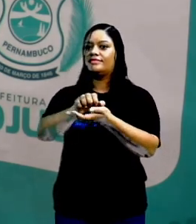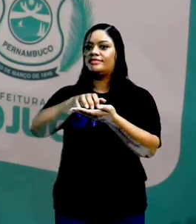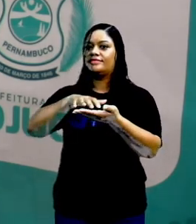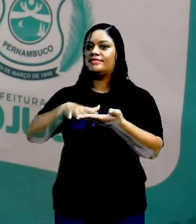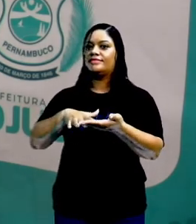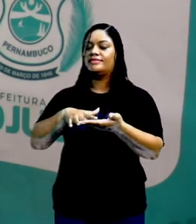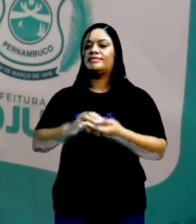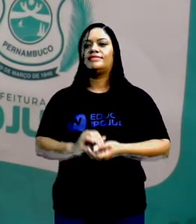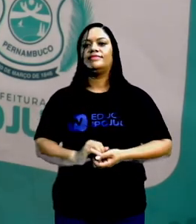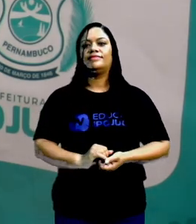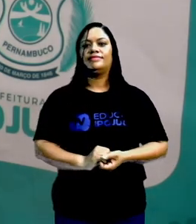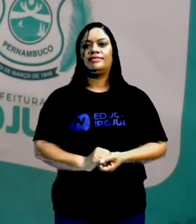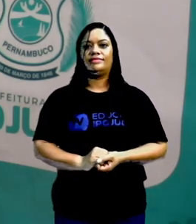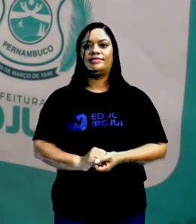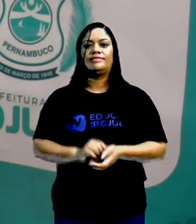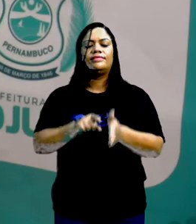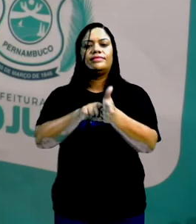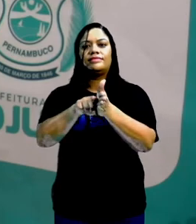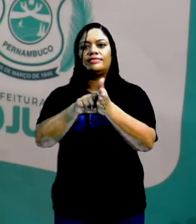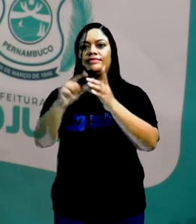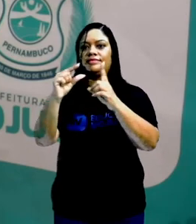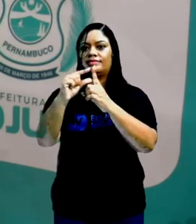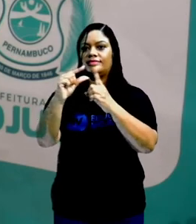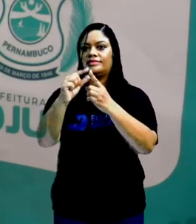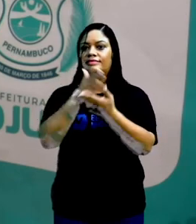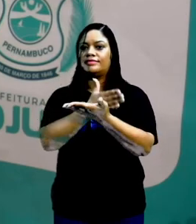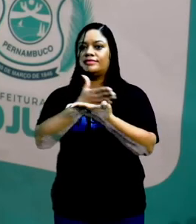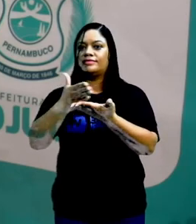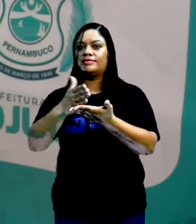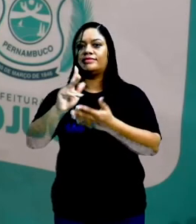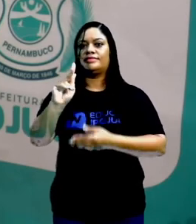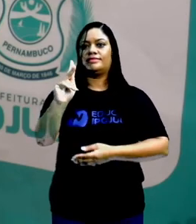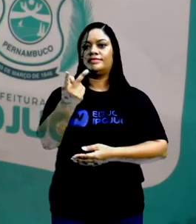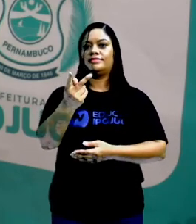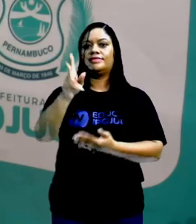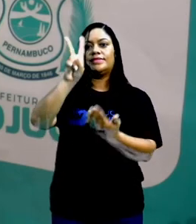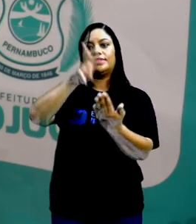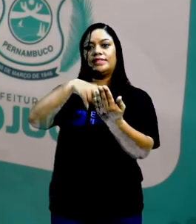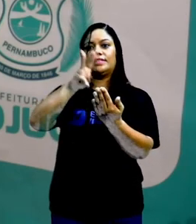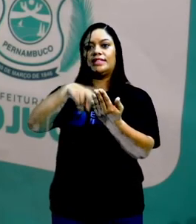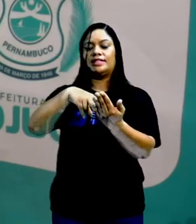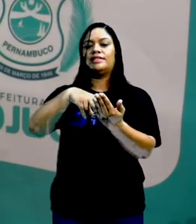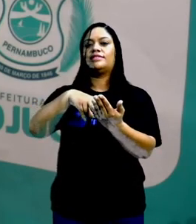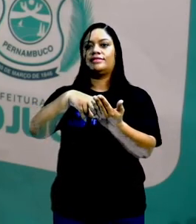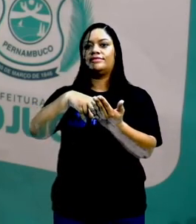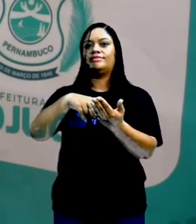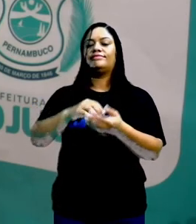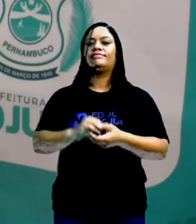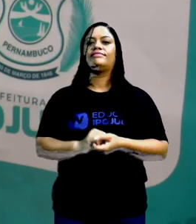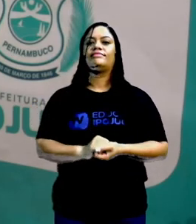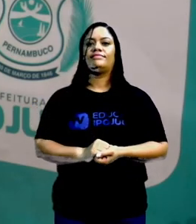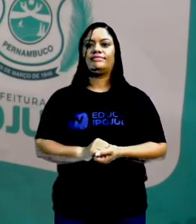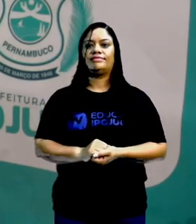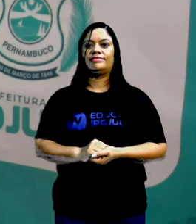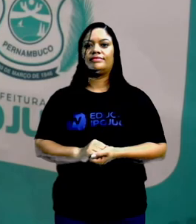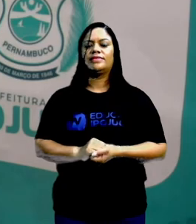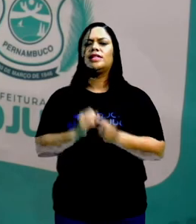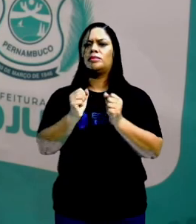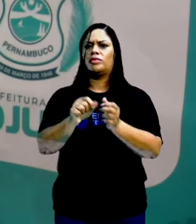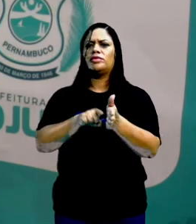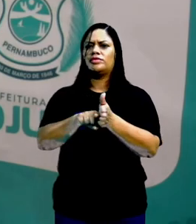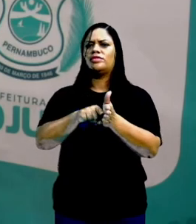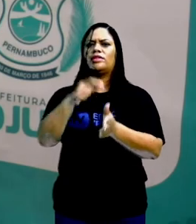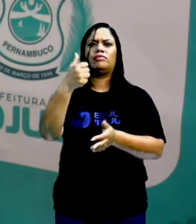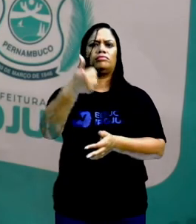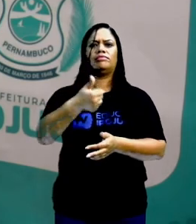atividade, vamos lá. Pesquise palavras que iniciam com H e leiam em voz alta. Olha, vocês podem pesquisar uma,